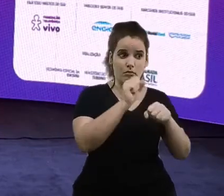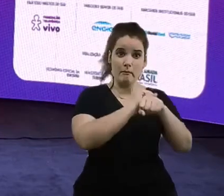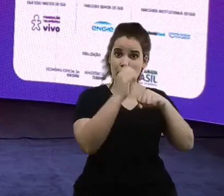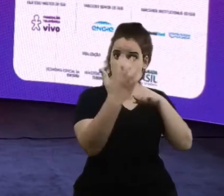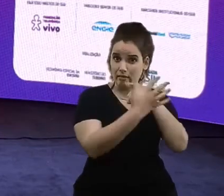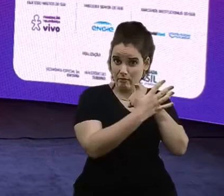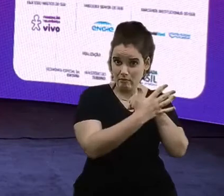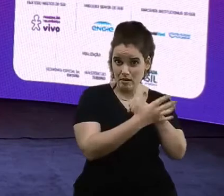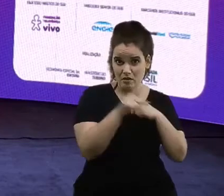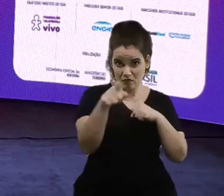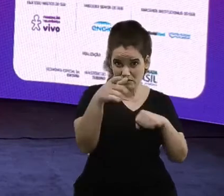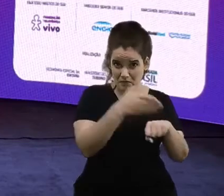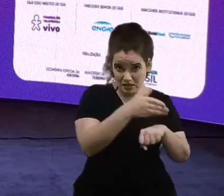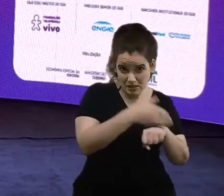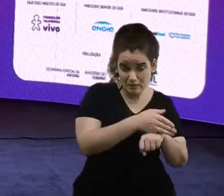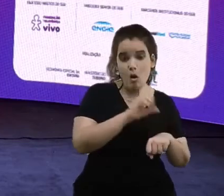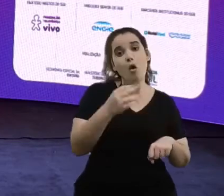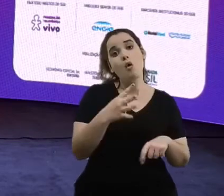isso.